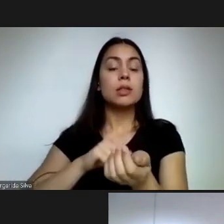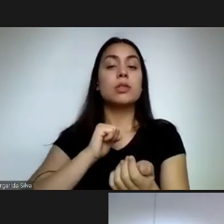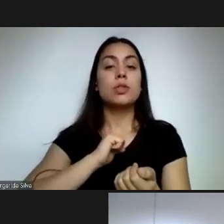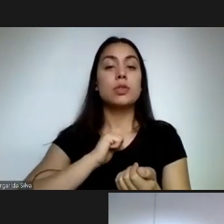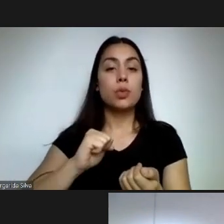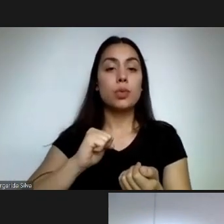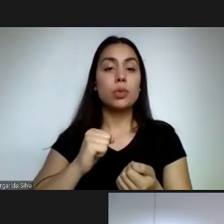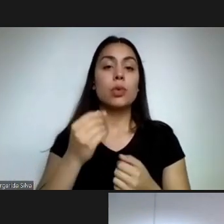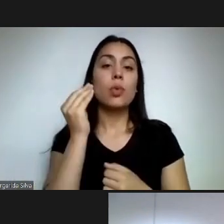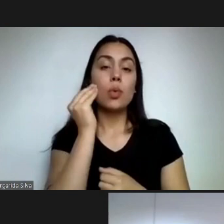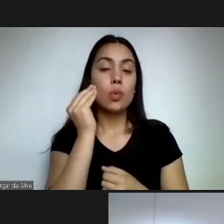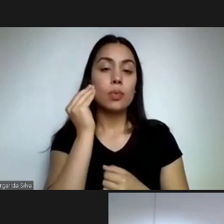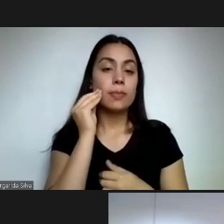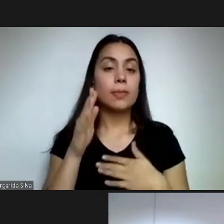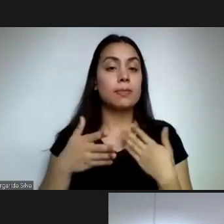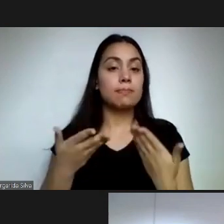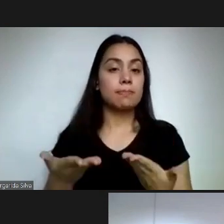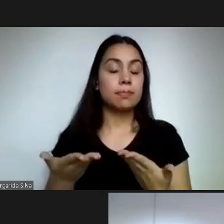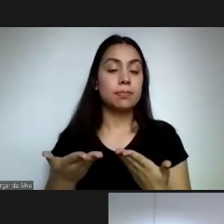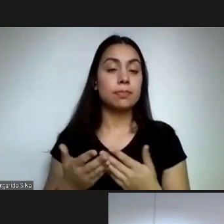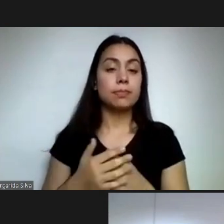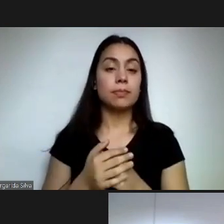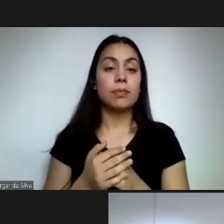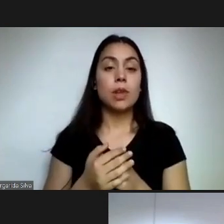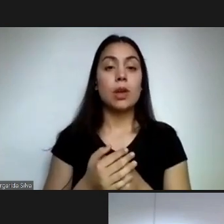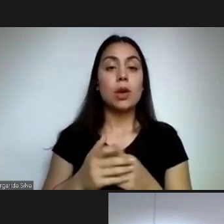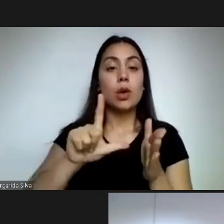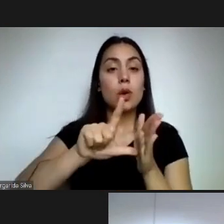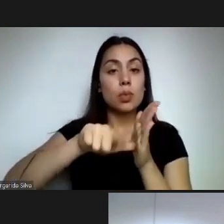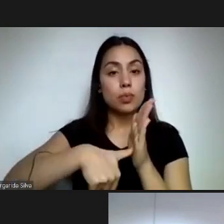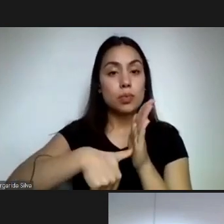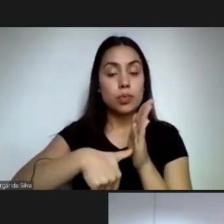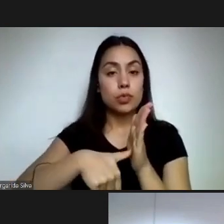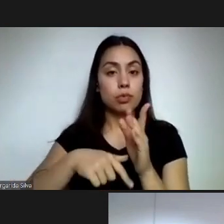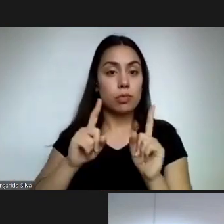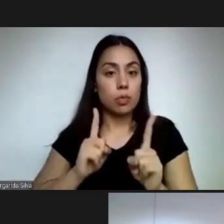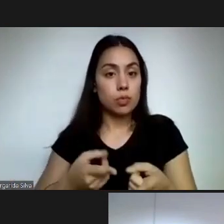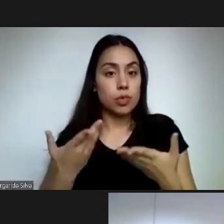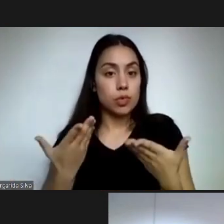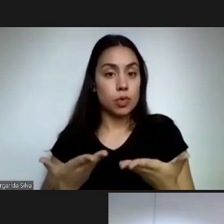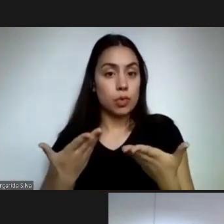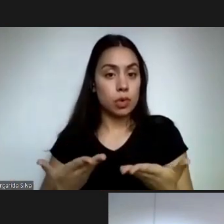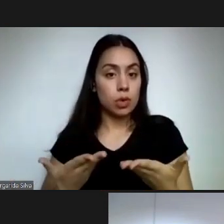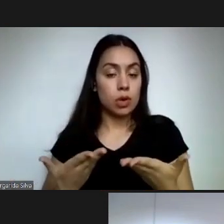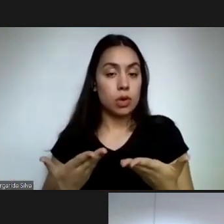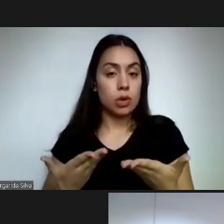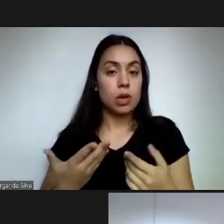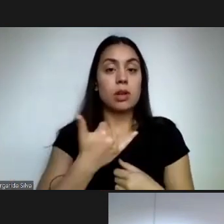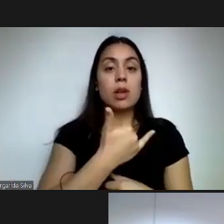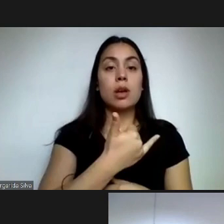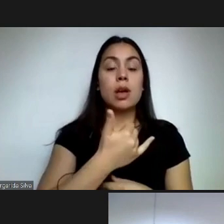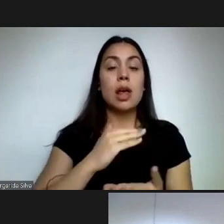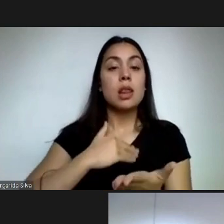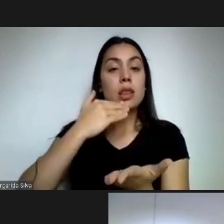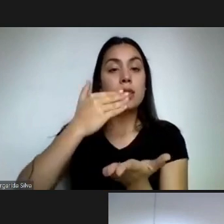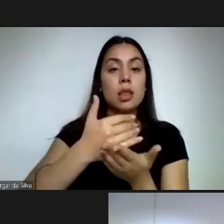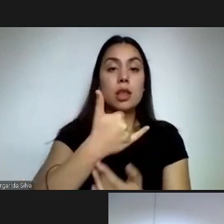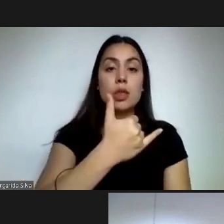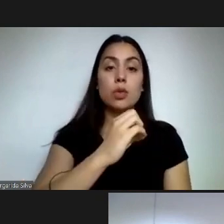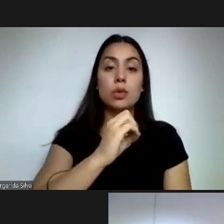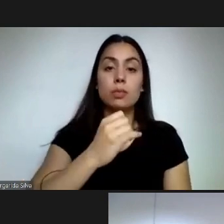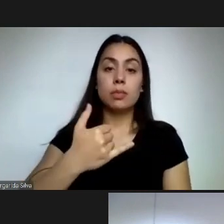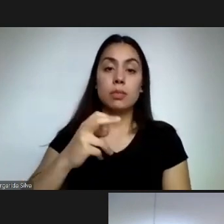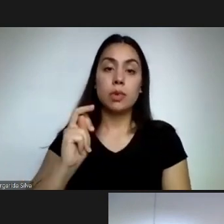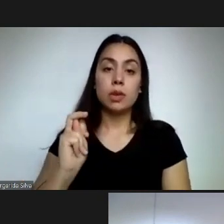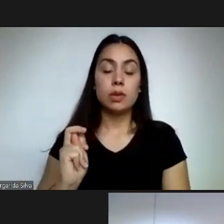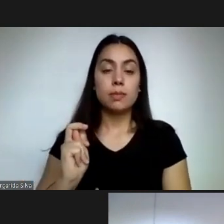pela diferença. Portanto, é o projeto mais recente e que está ainda a funcionar até 2023, que